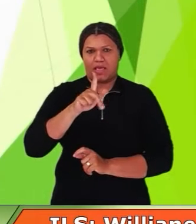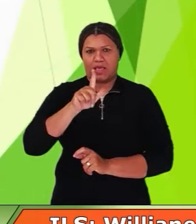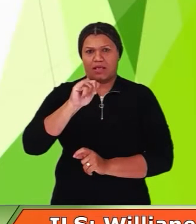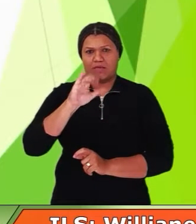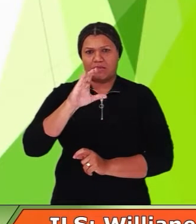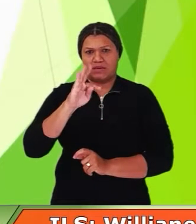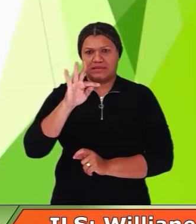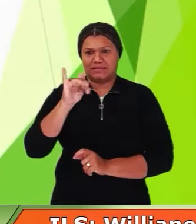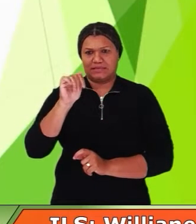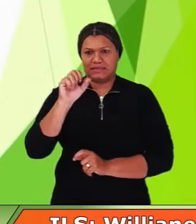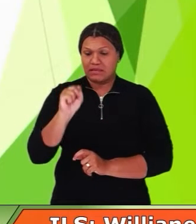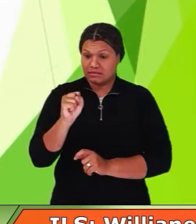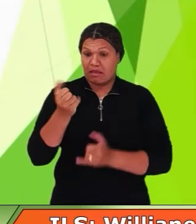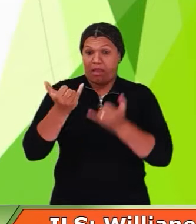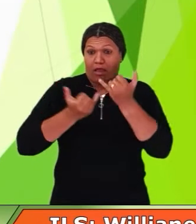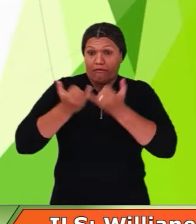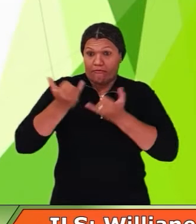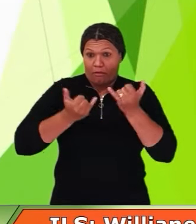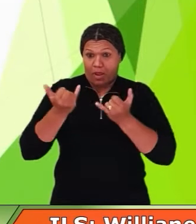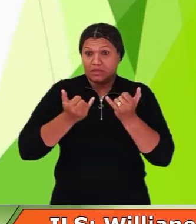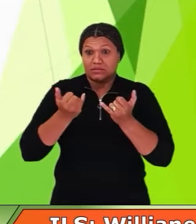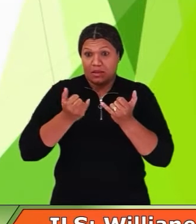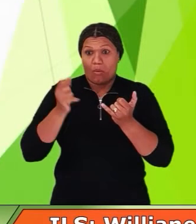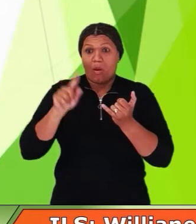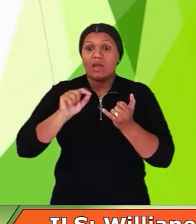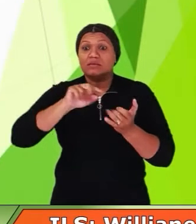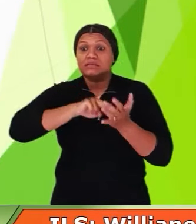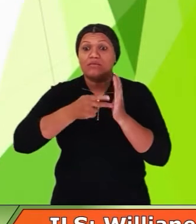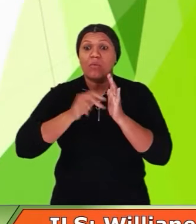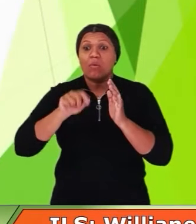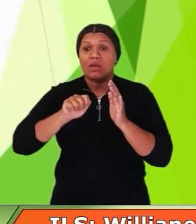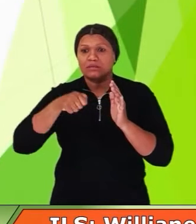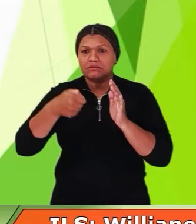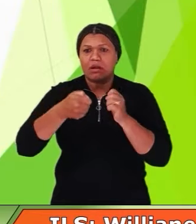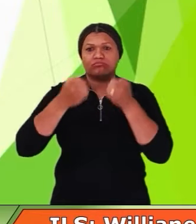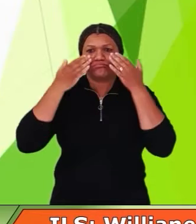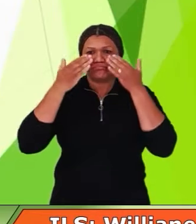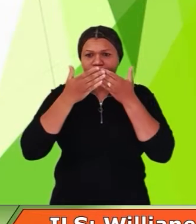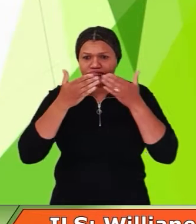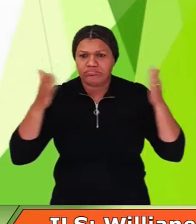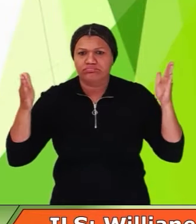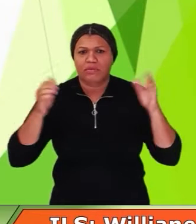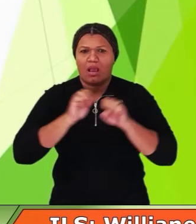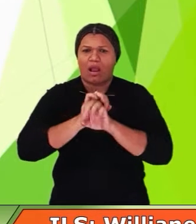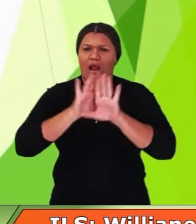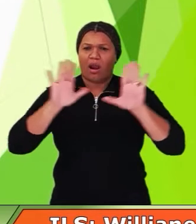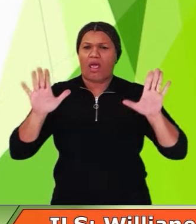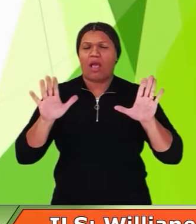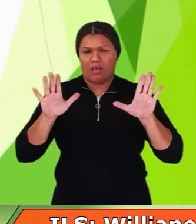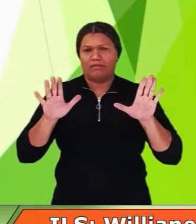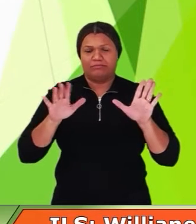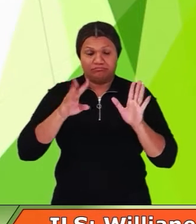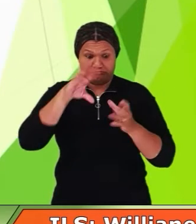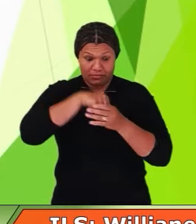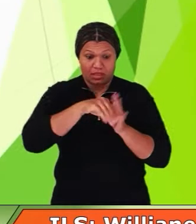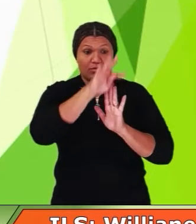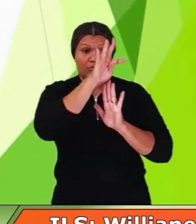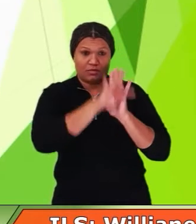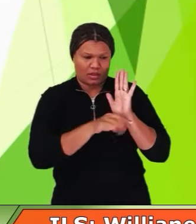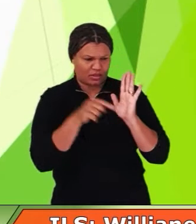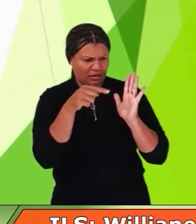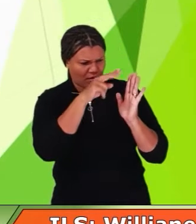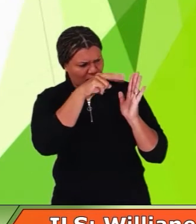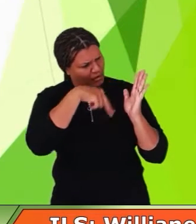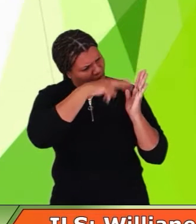informações explícitas são aquelas que aparecem na superfície do texto aquelas que você identifica com